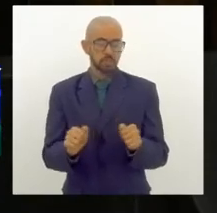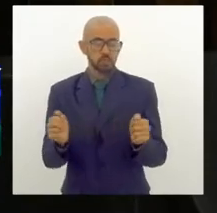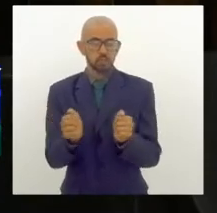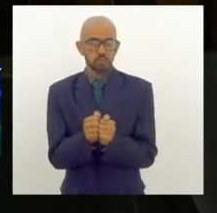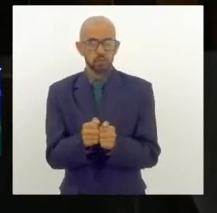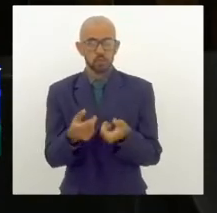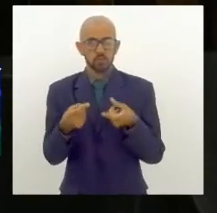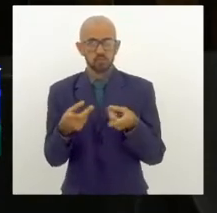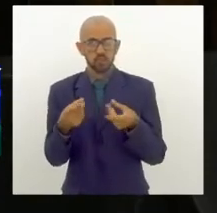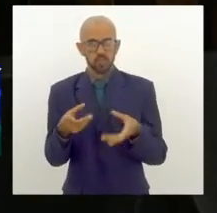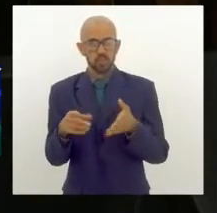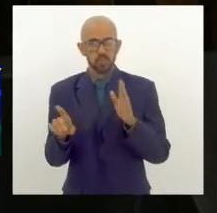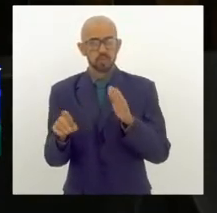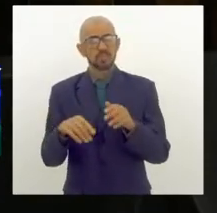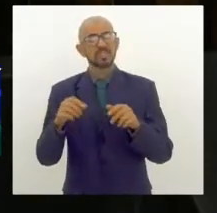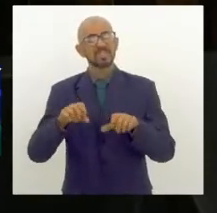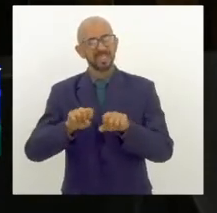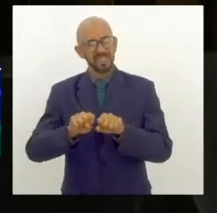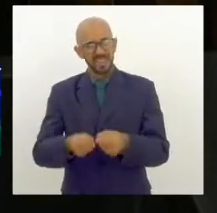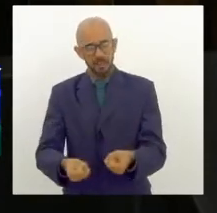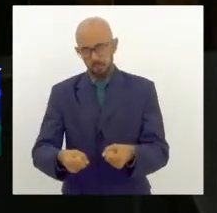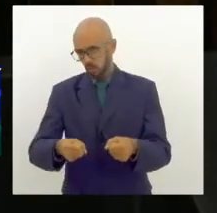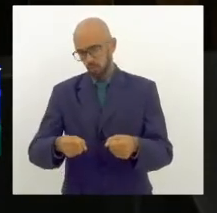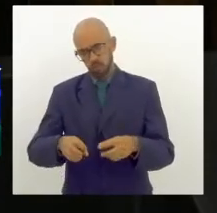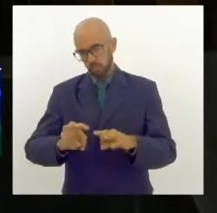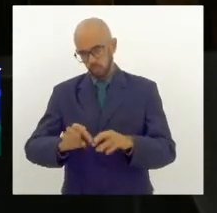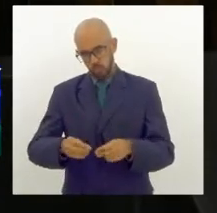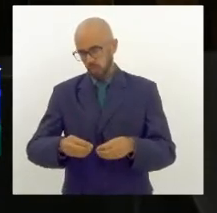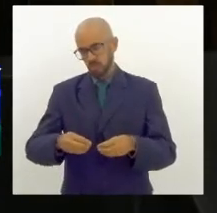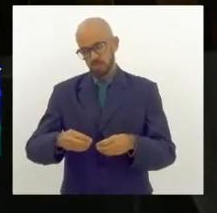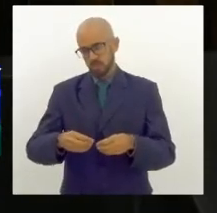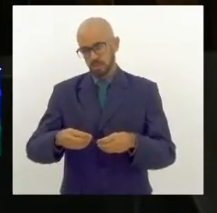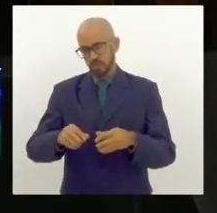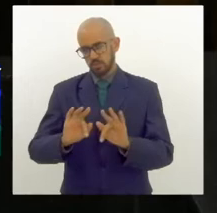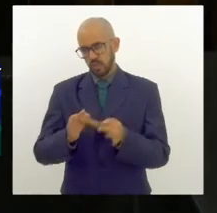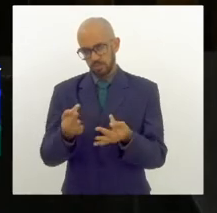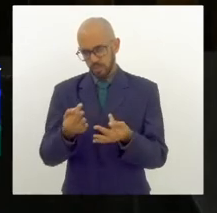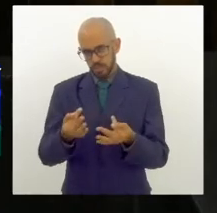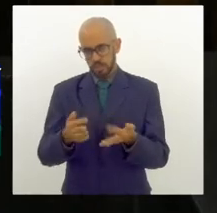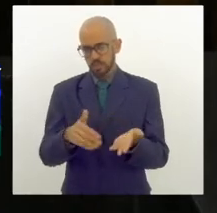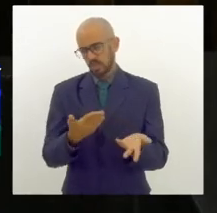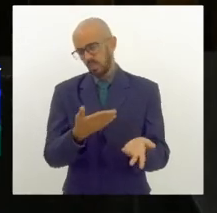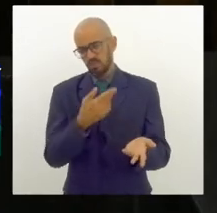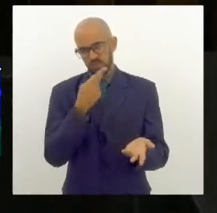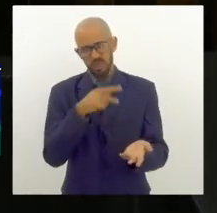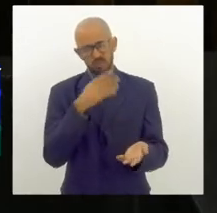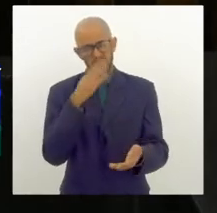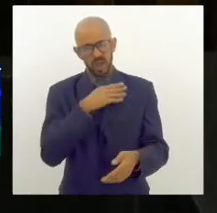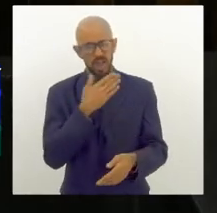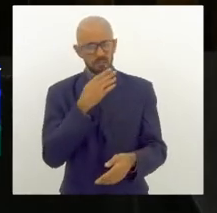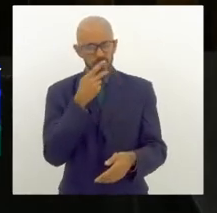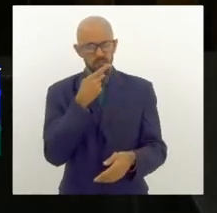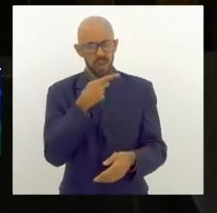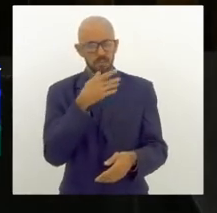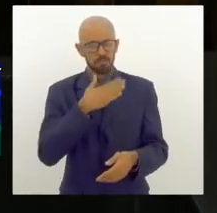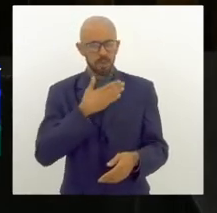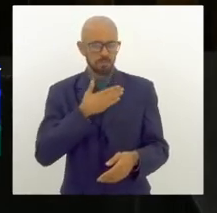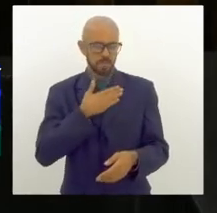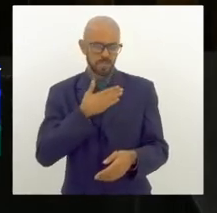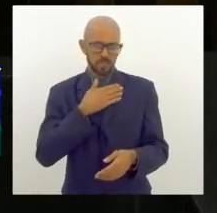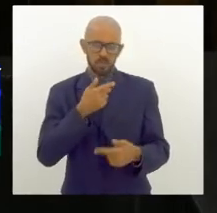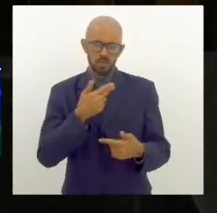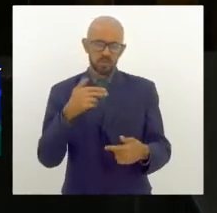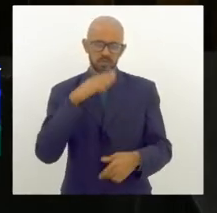dizimam as famílias. Então, não me admira que venham com bravatas e com mentiras contra um projeto